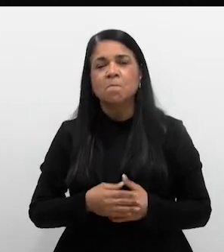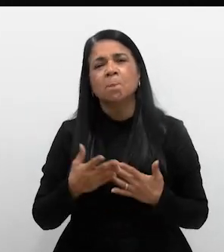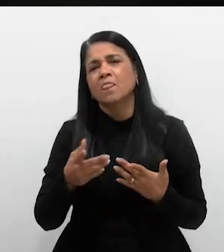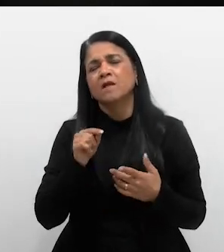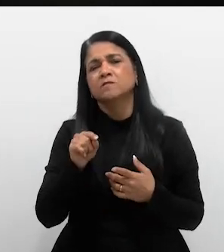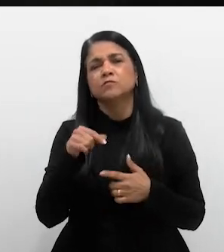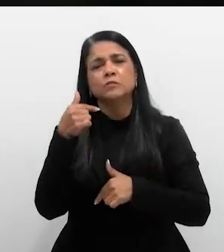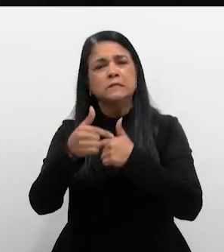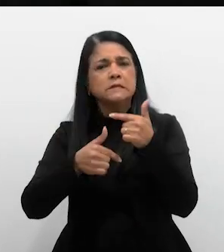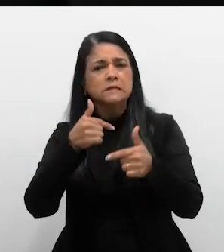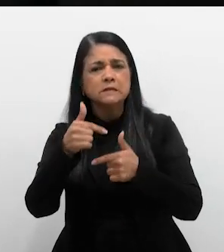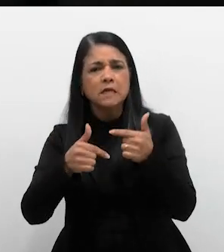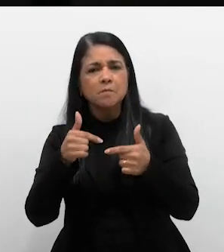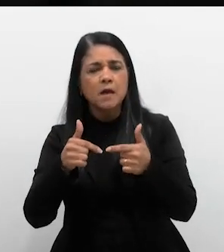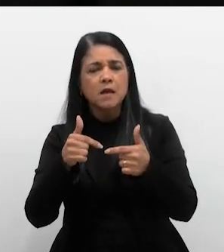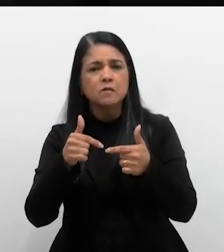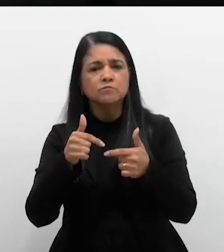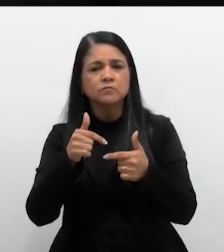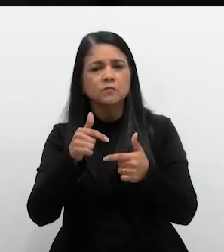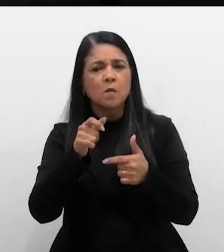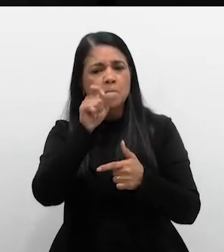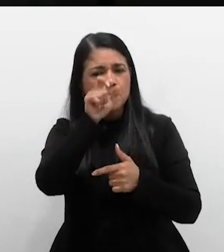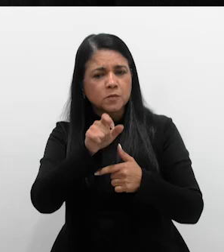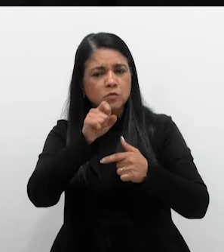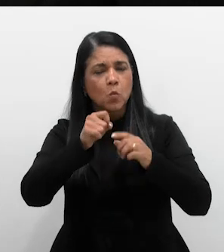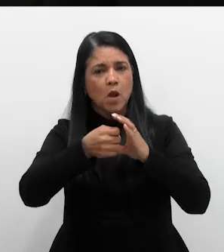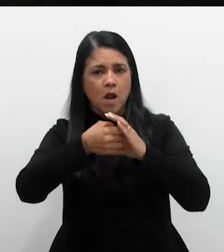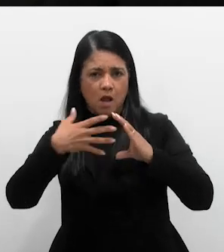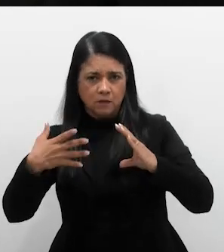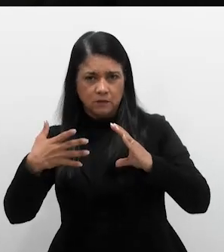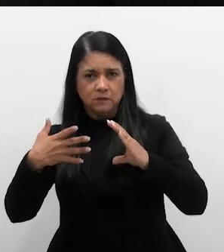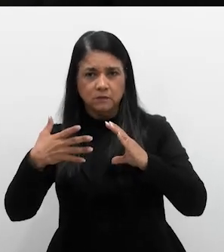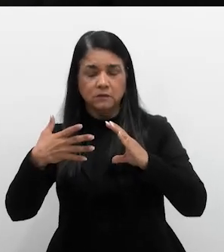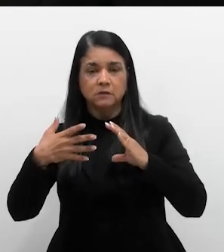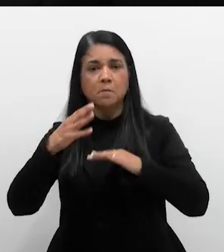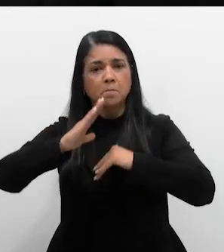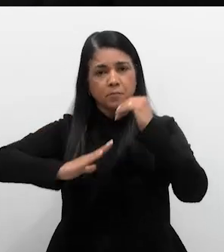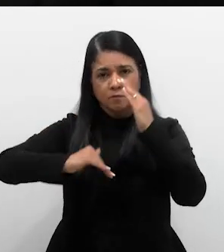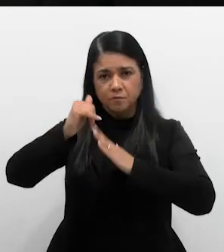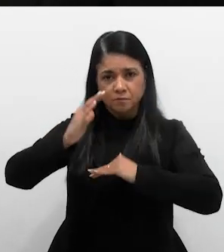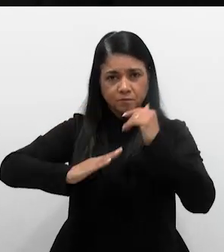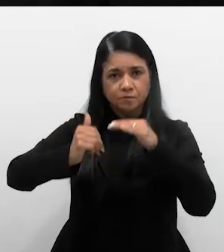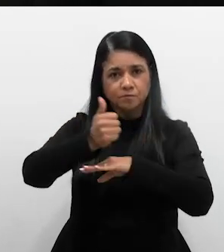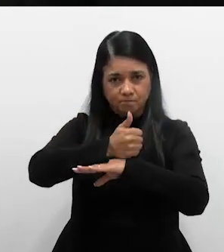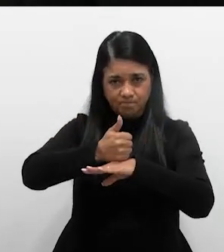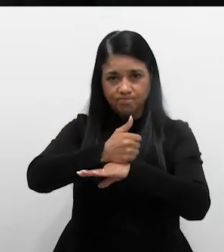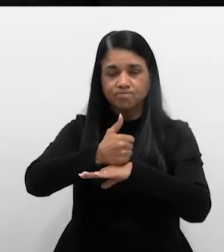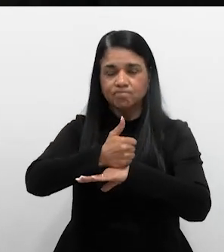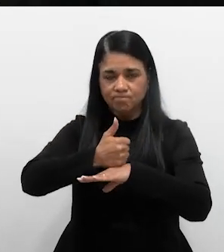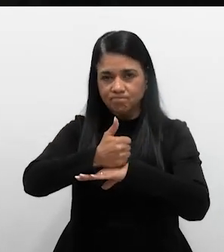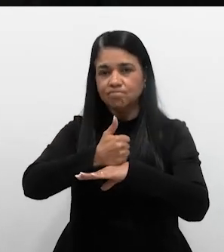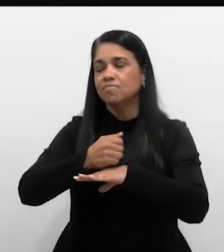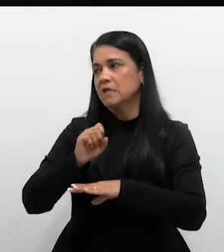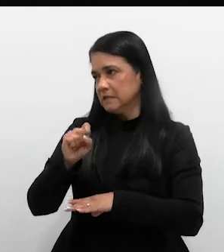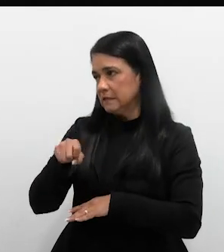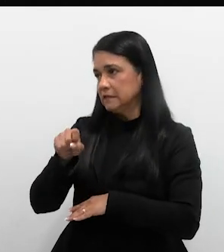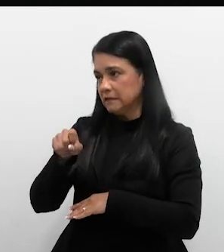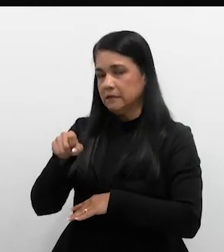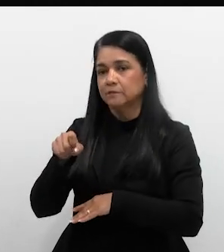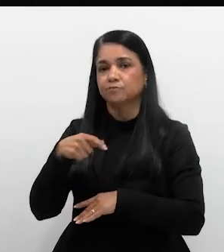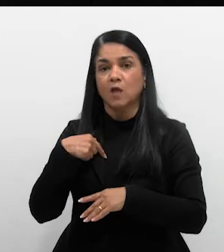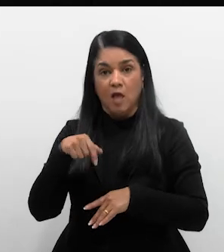coisa do trabalho absorver a personalidade do profissional, né? Cada profissional tem sua característica, Sim,